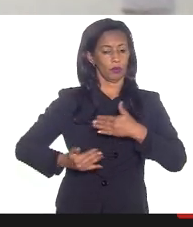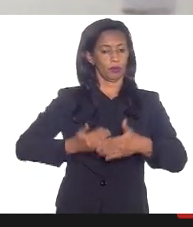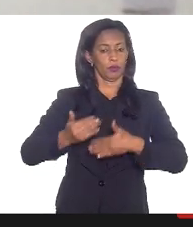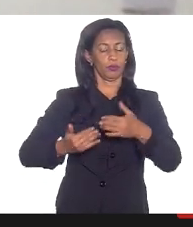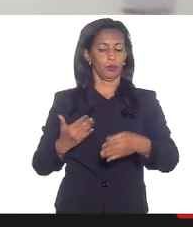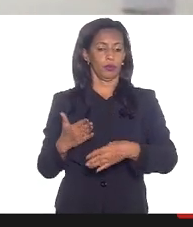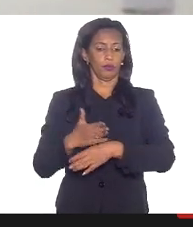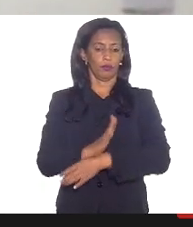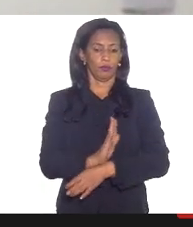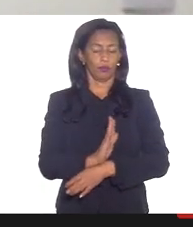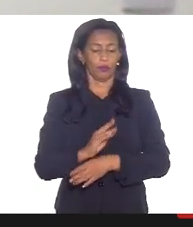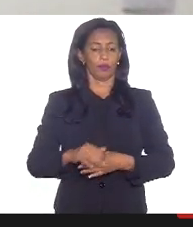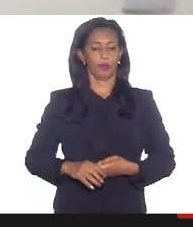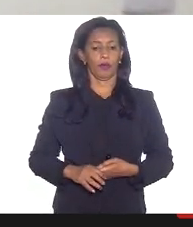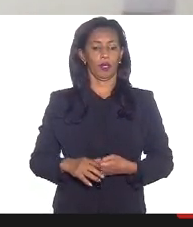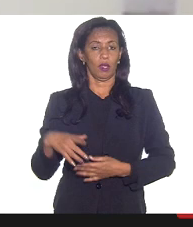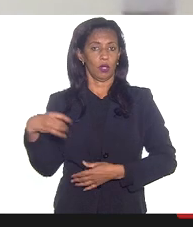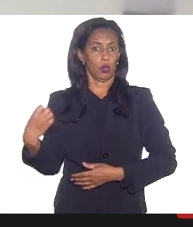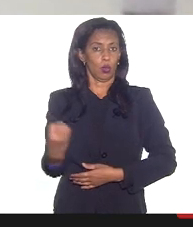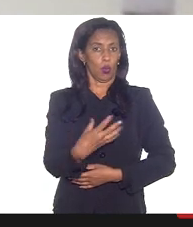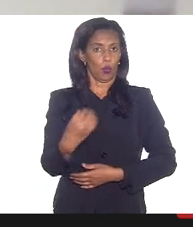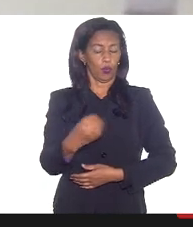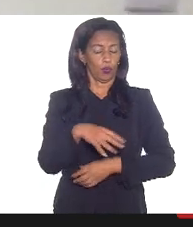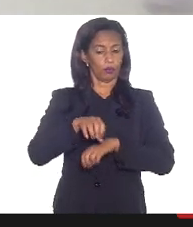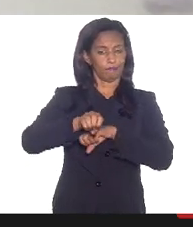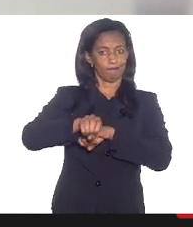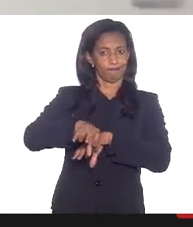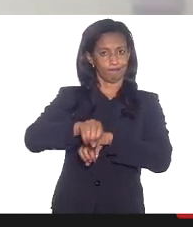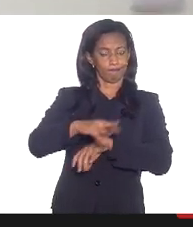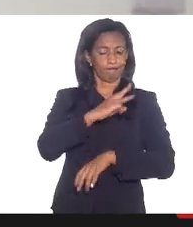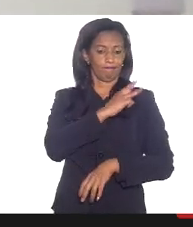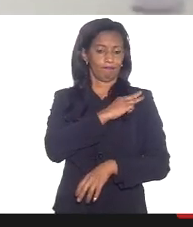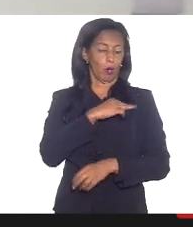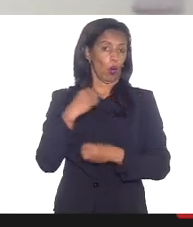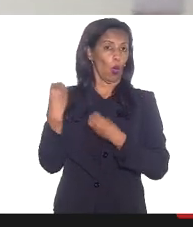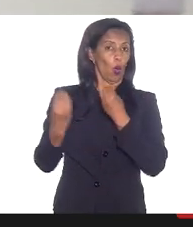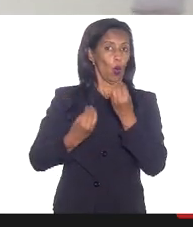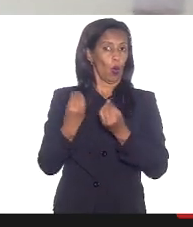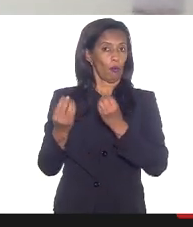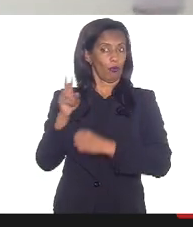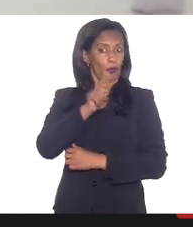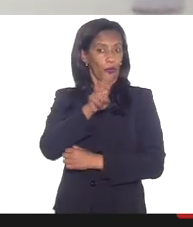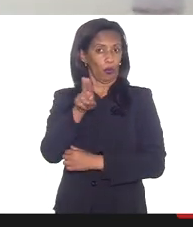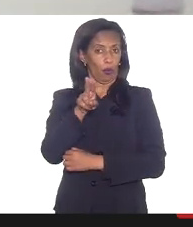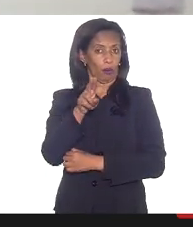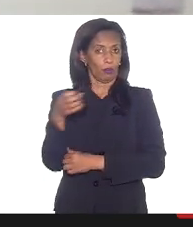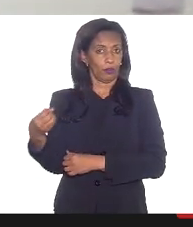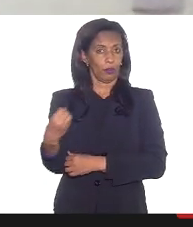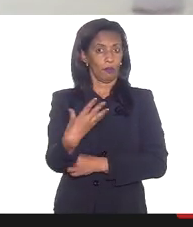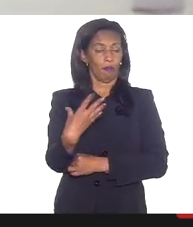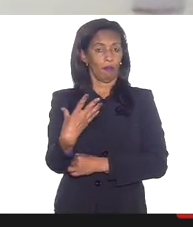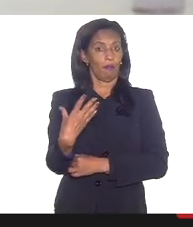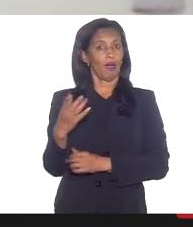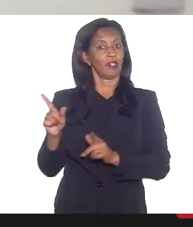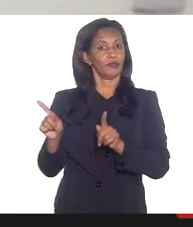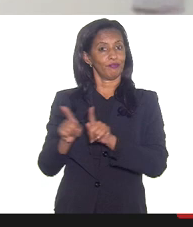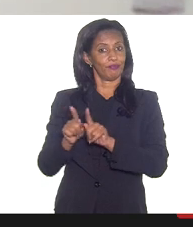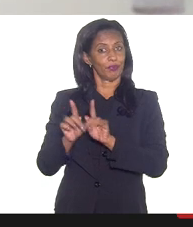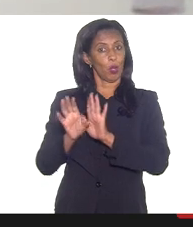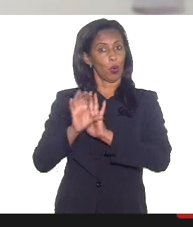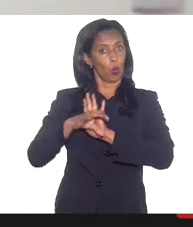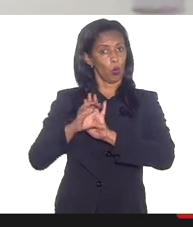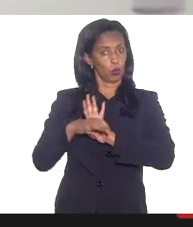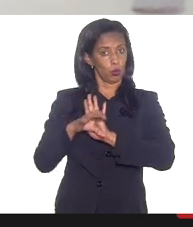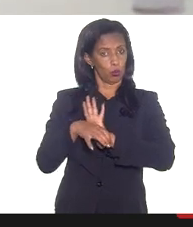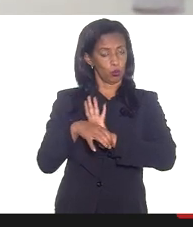de aprovação desse novo ensino médio, como, né, como foi batizado, mas também pelo seu conteúdo.